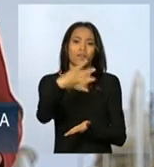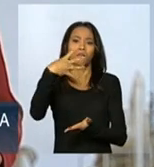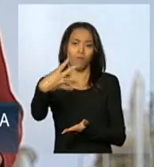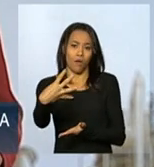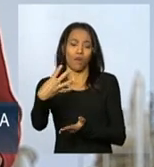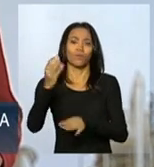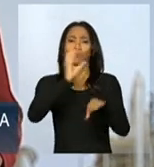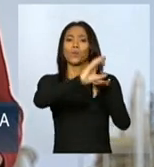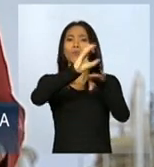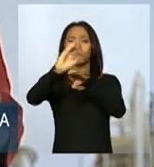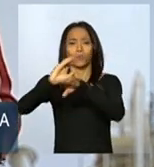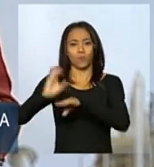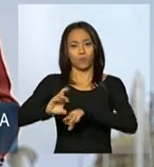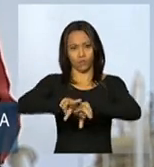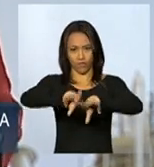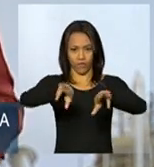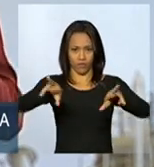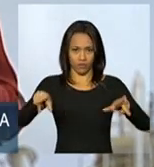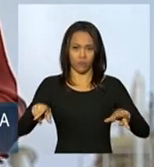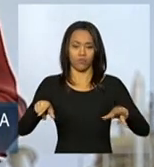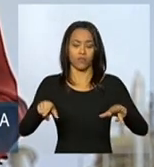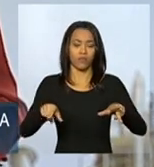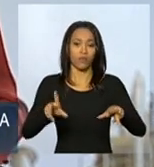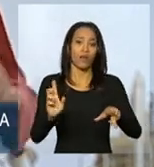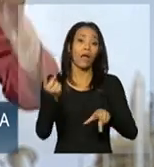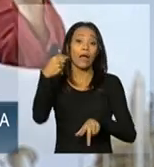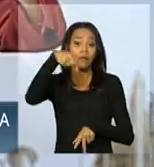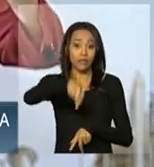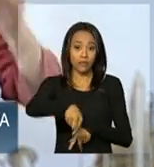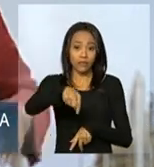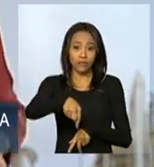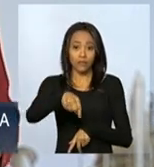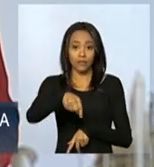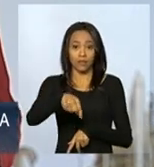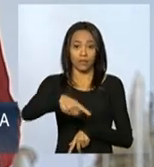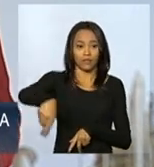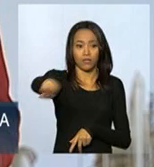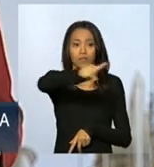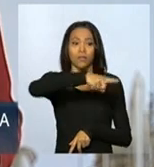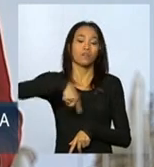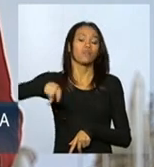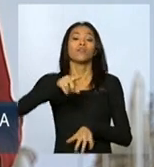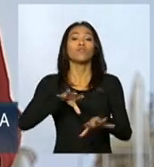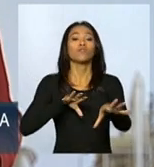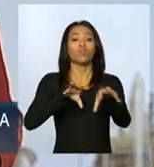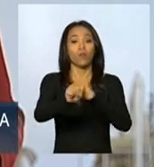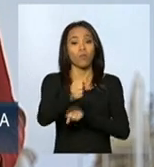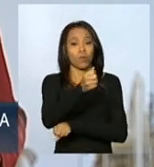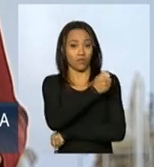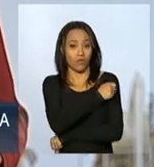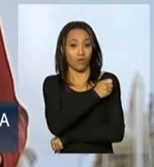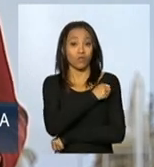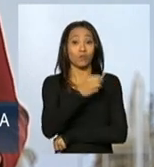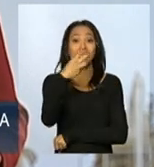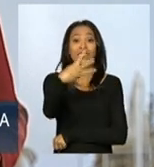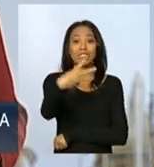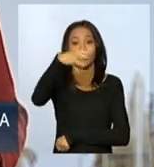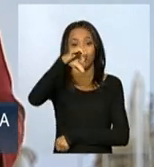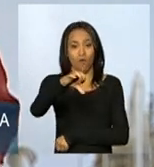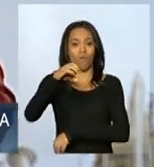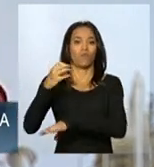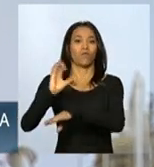644 cursos diferentes. Aqui, os formandos são de 39 cursos